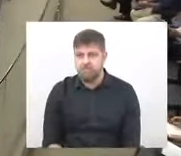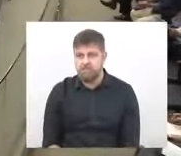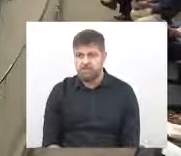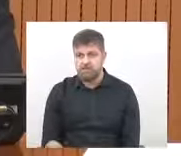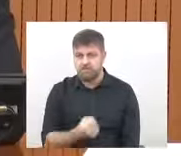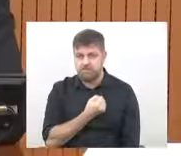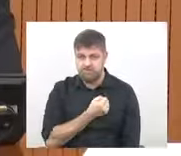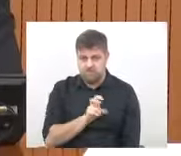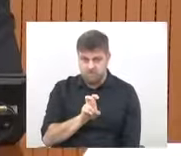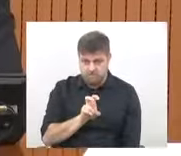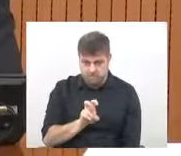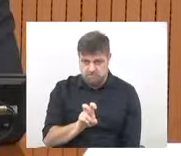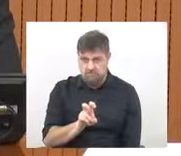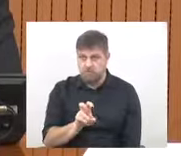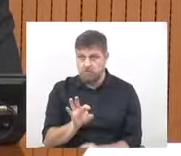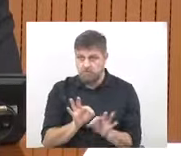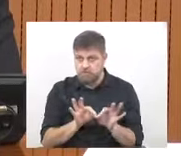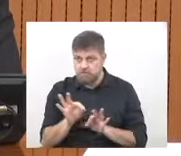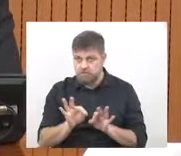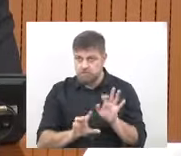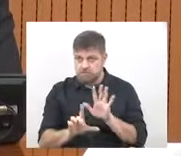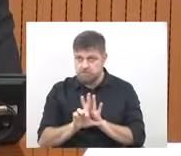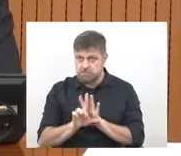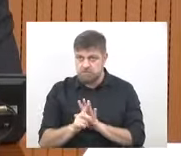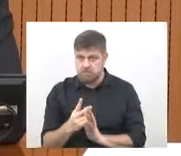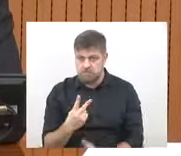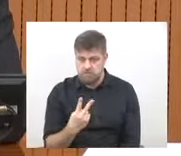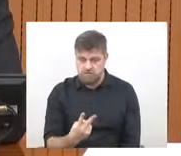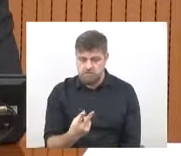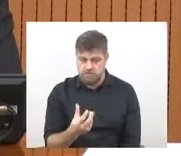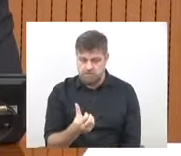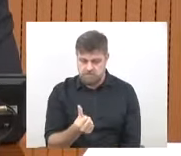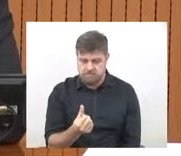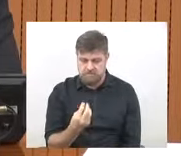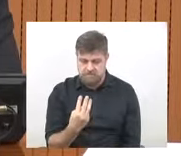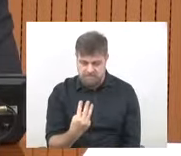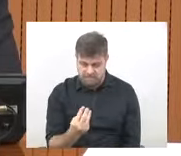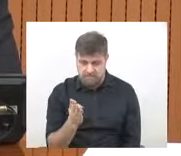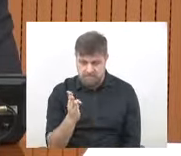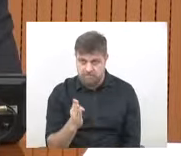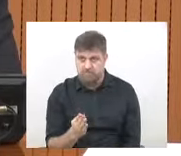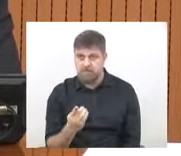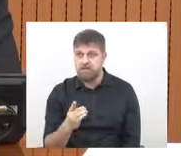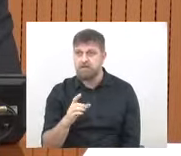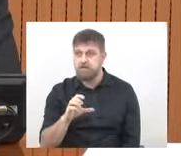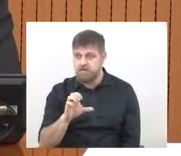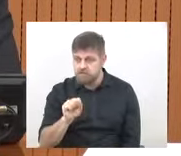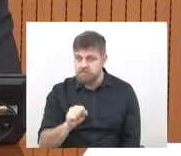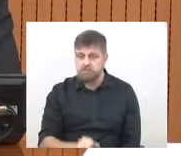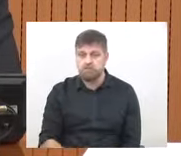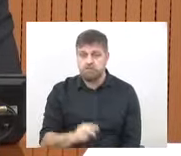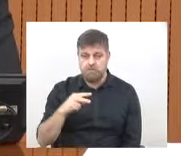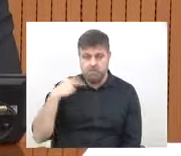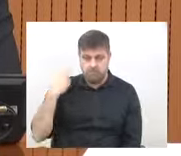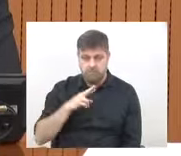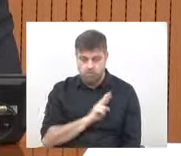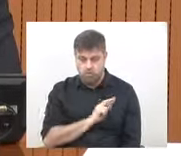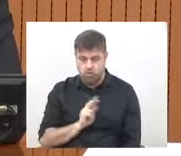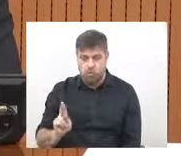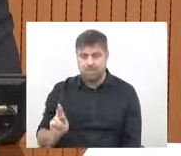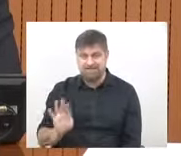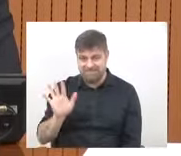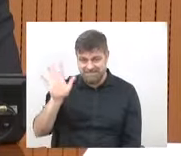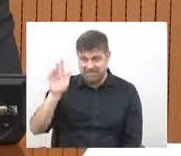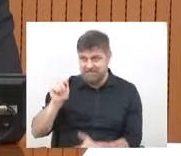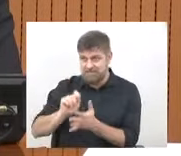E tem 5 turnos únicos à votação do projeto de lei 263/2018, processo 228048,